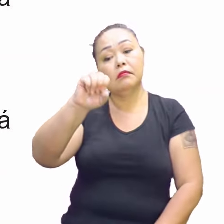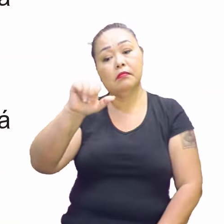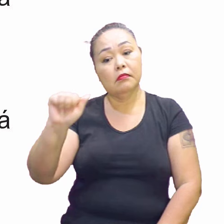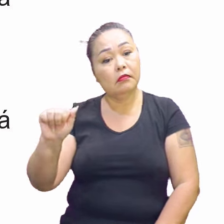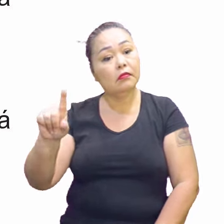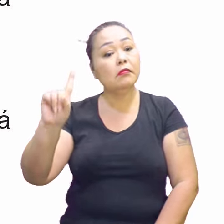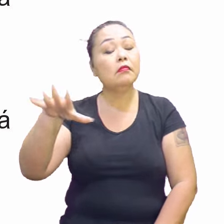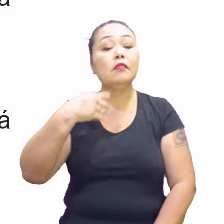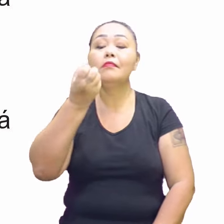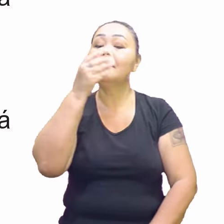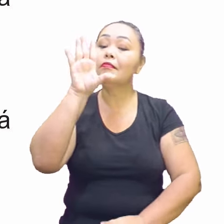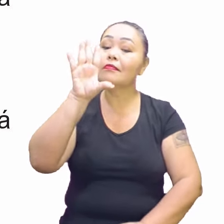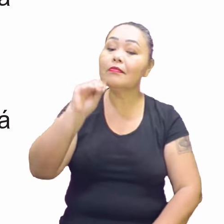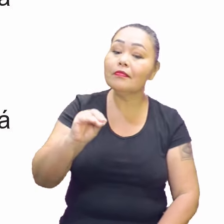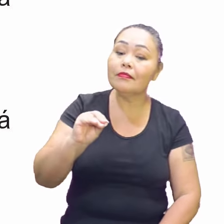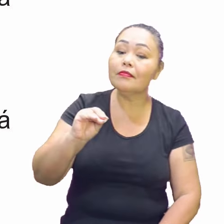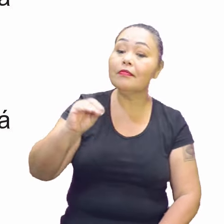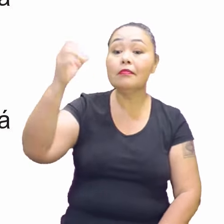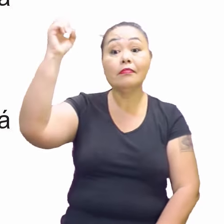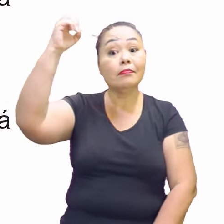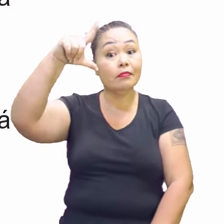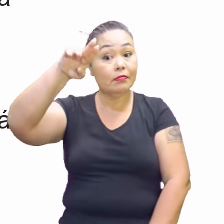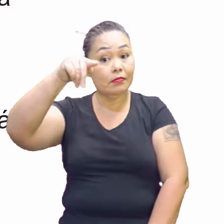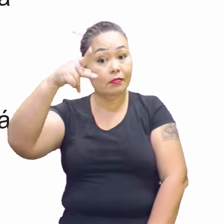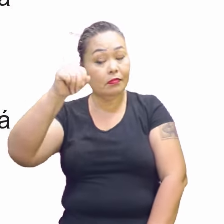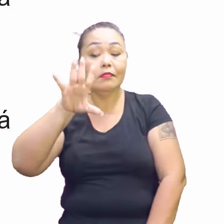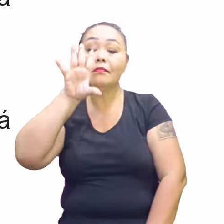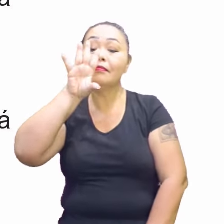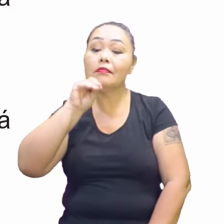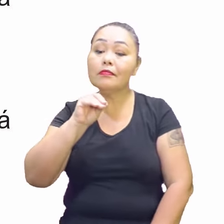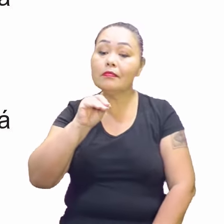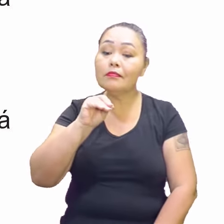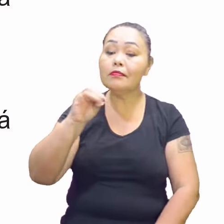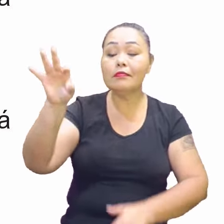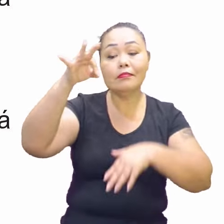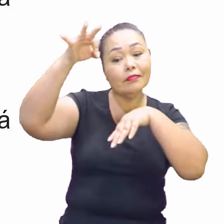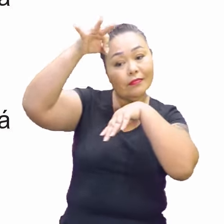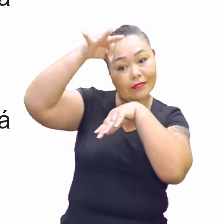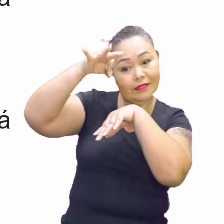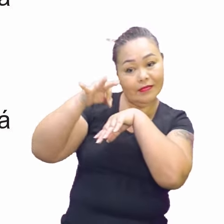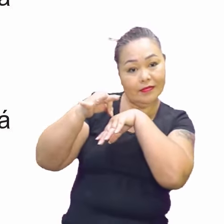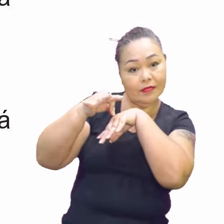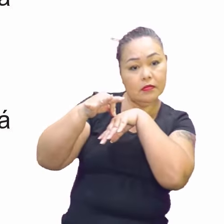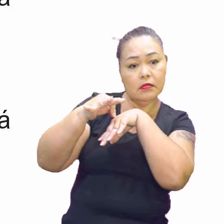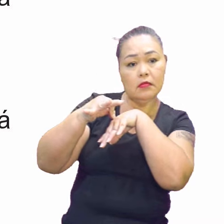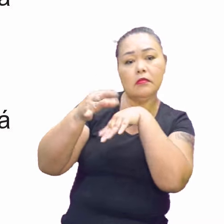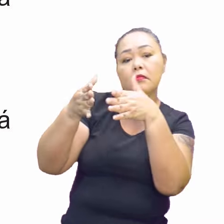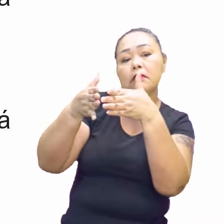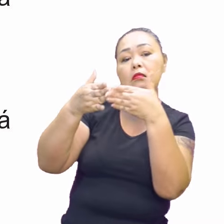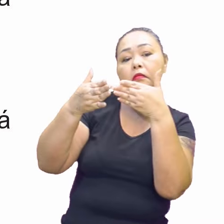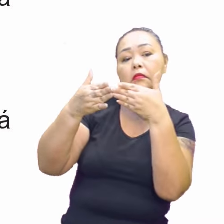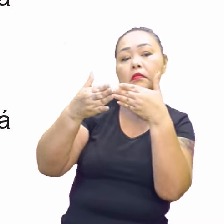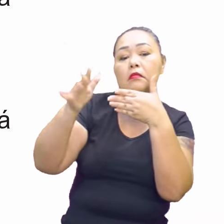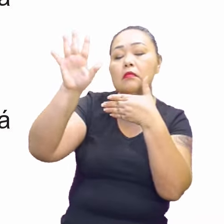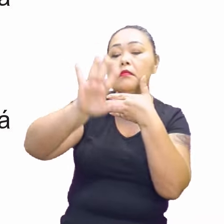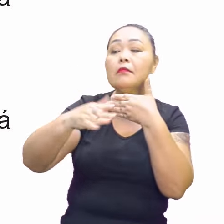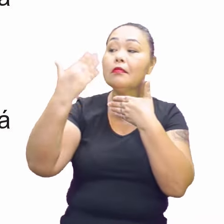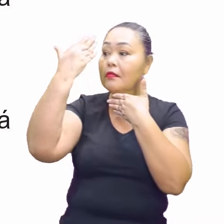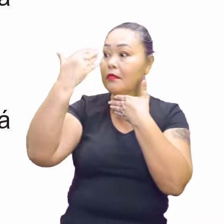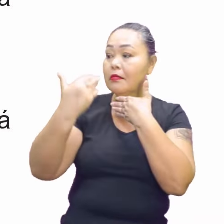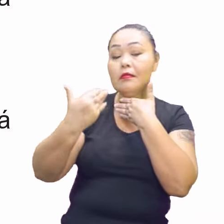Barbosa. Boa noite, lâmpada. Boa noite, mariposa. Permita-me oscular-lhe